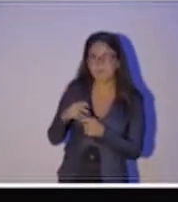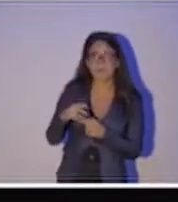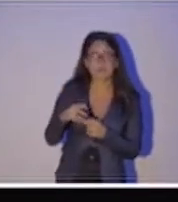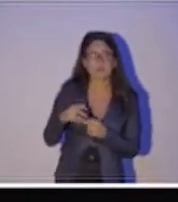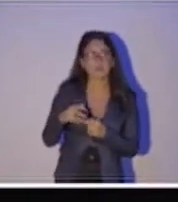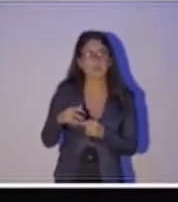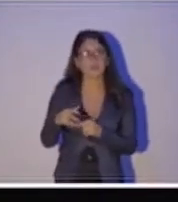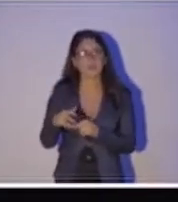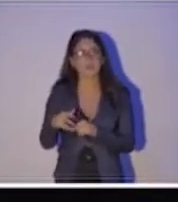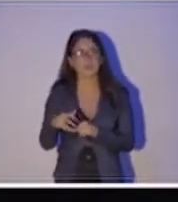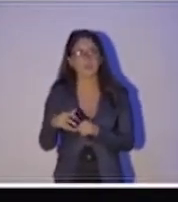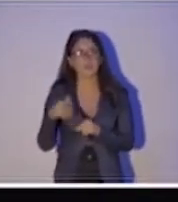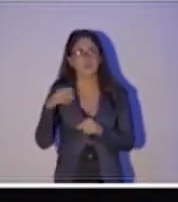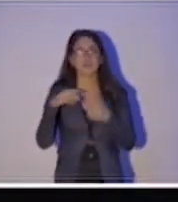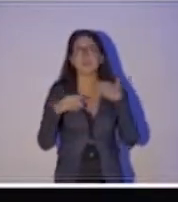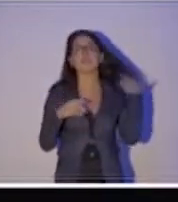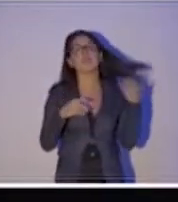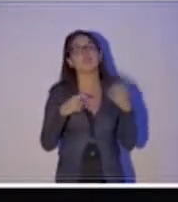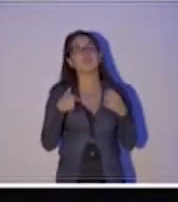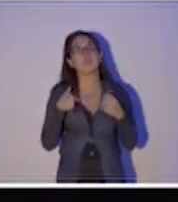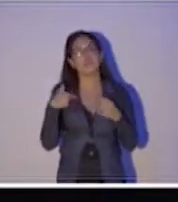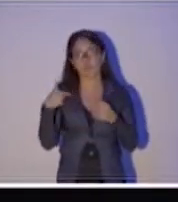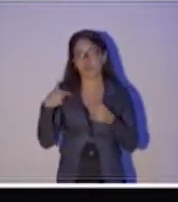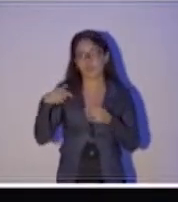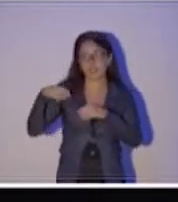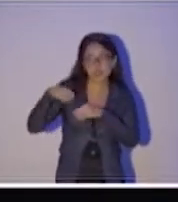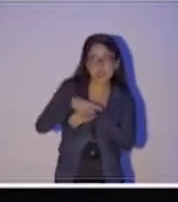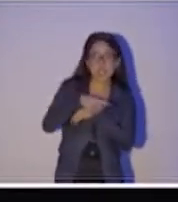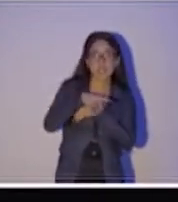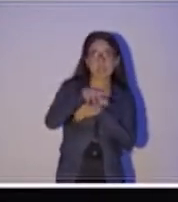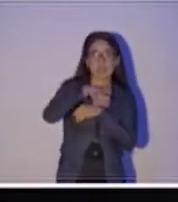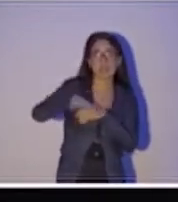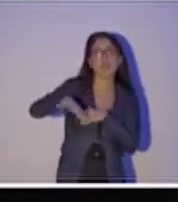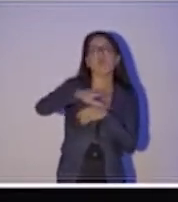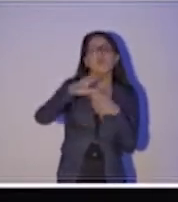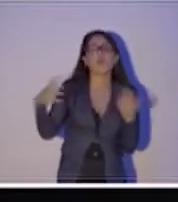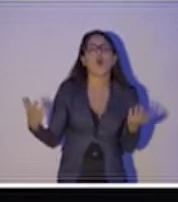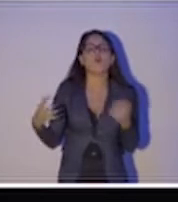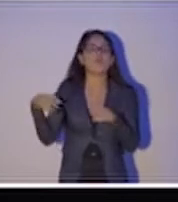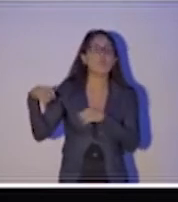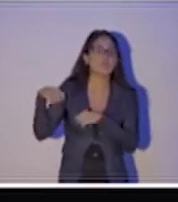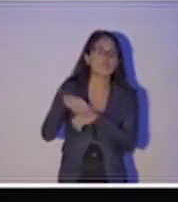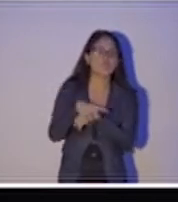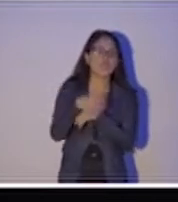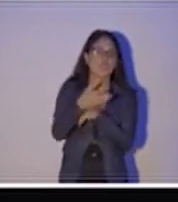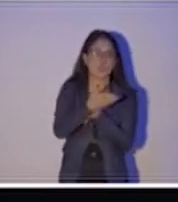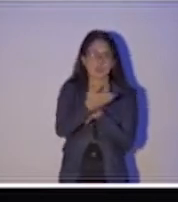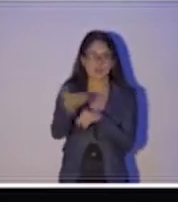moral. Botar uma moral nessa galera. O que, que é o recado para botar moral?